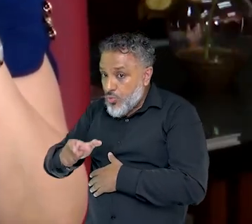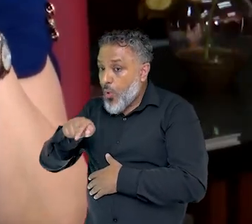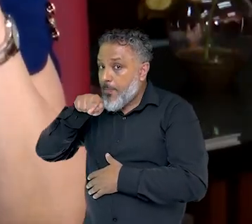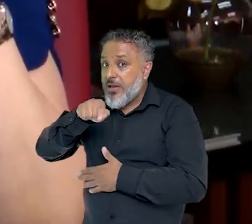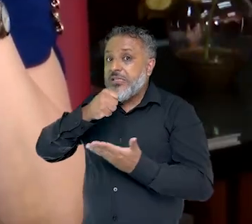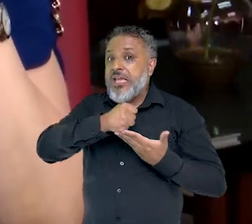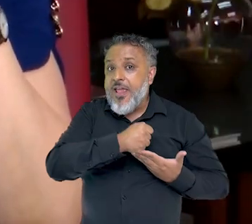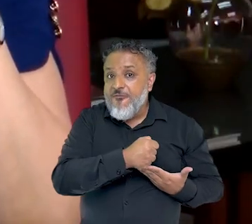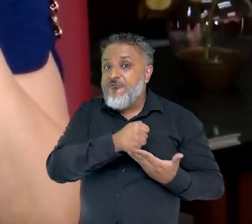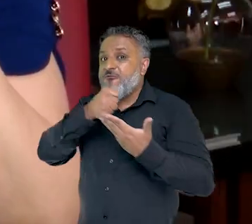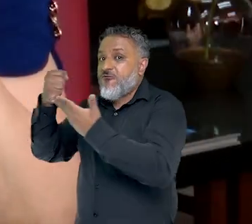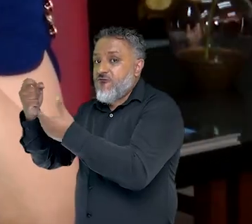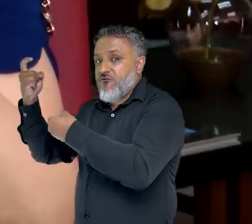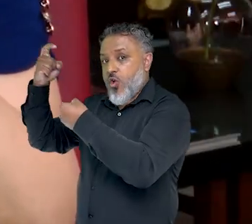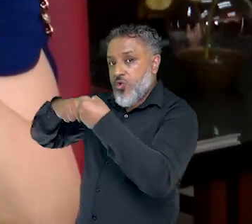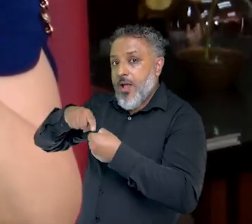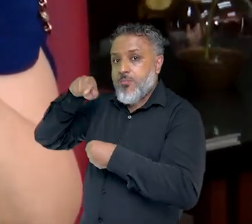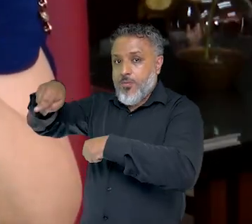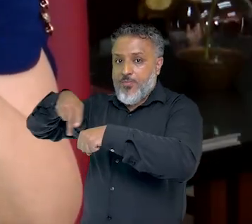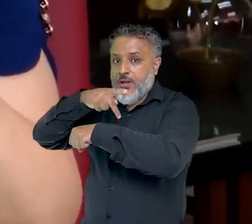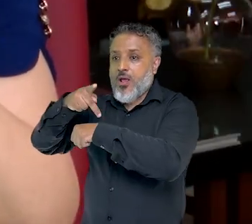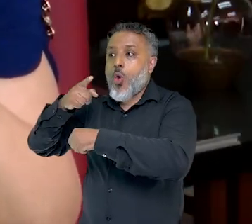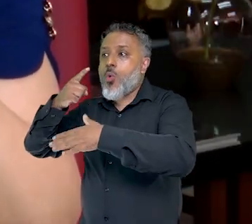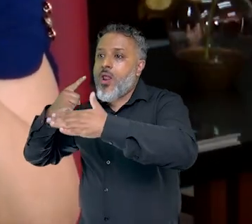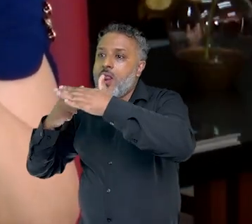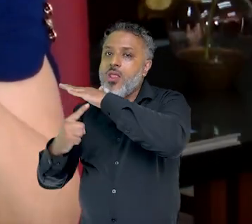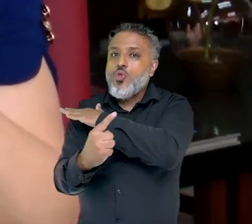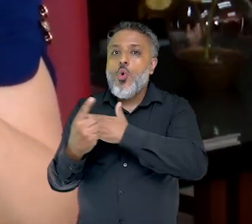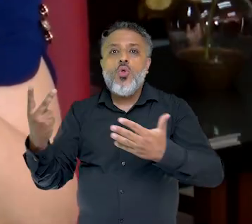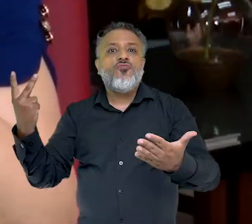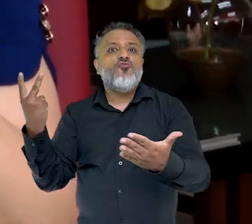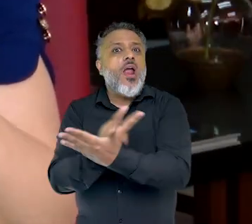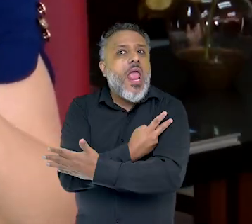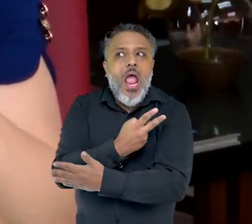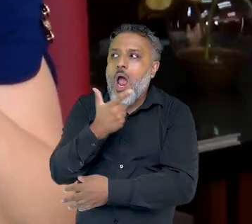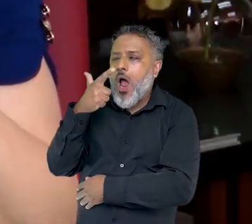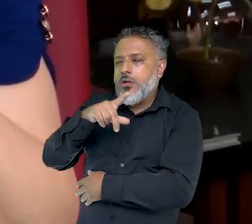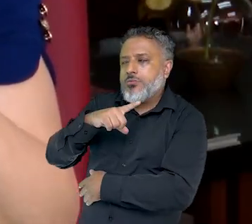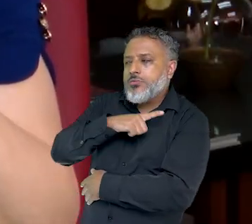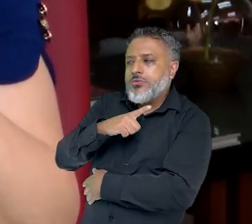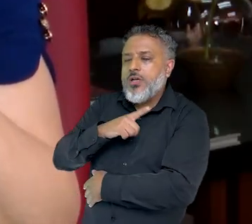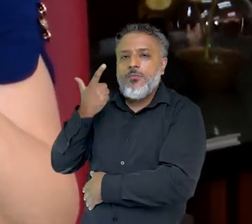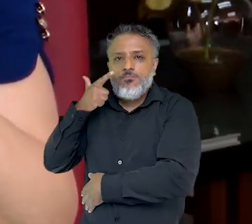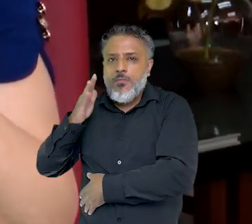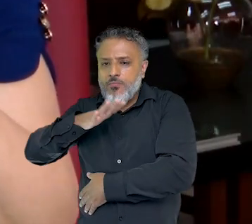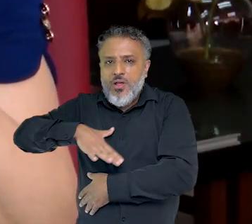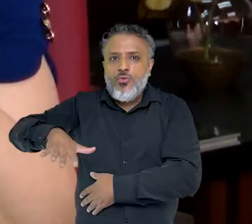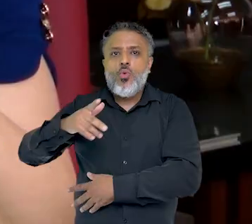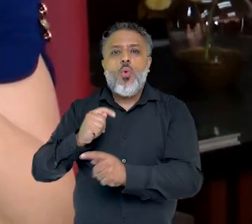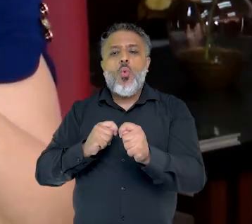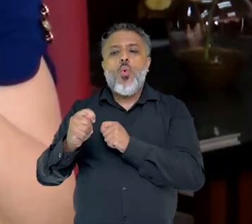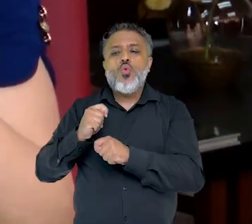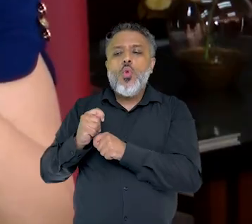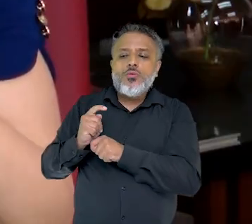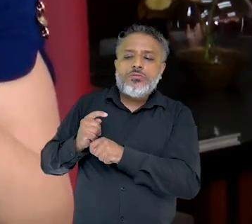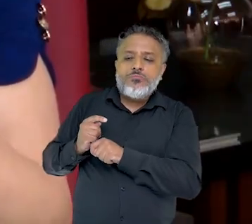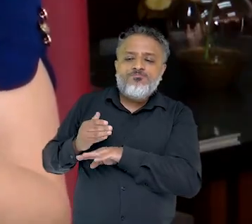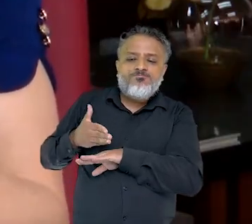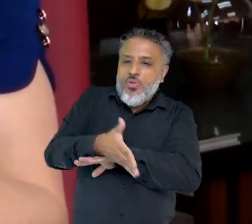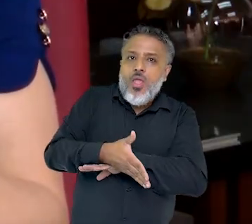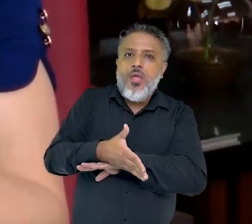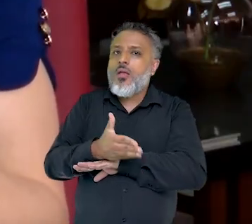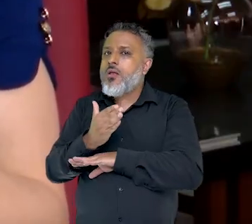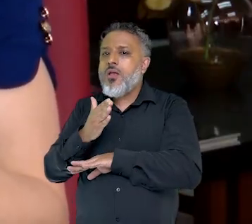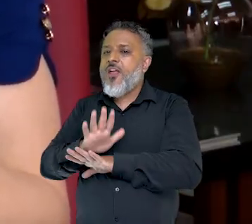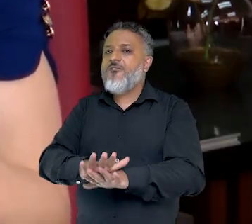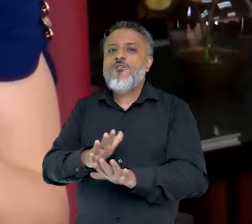deportada, ela ou entrou de forma irregular, ou ela entrou de forma regular, ela passou pelo controle migratório e de alguma maneira ela